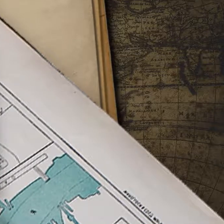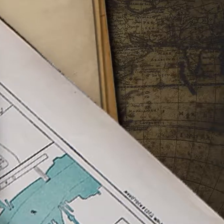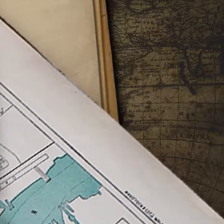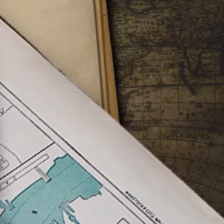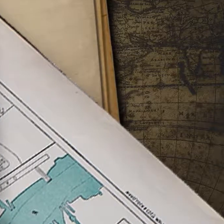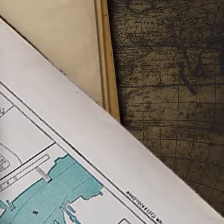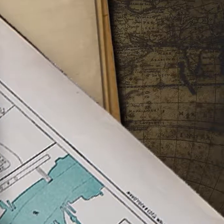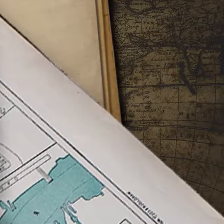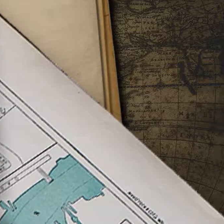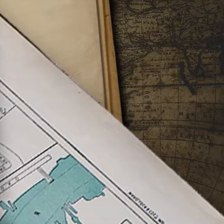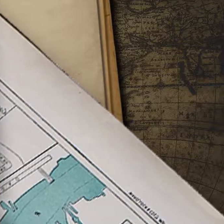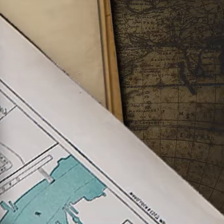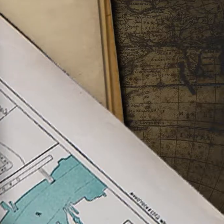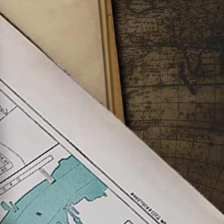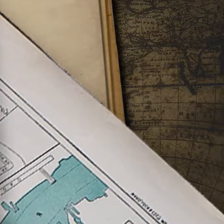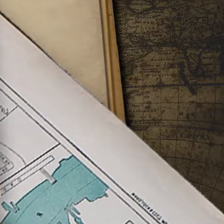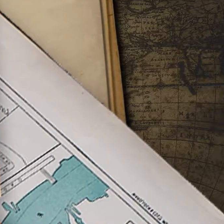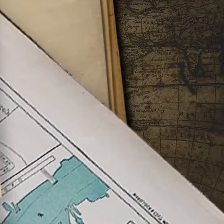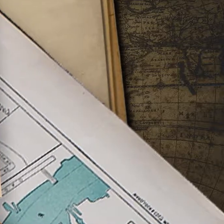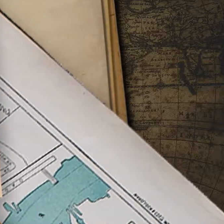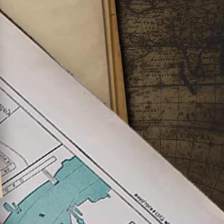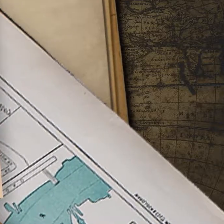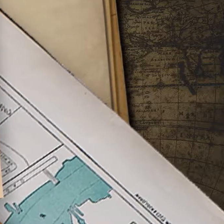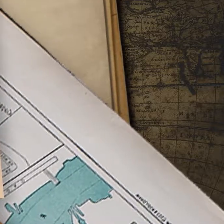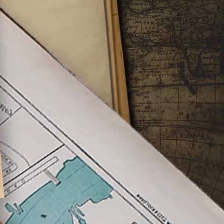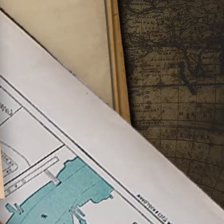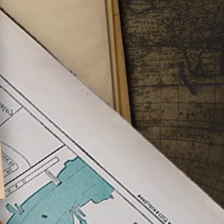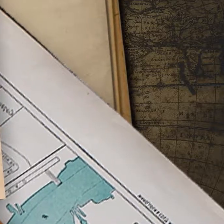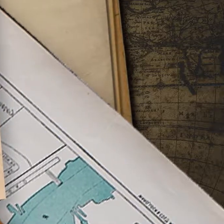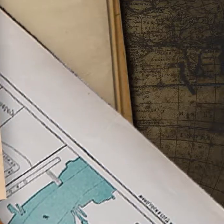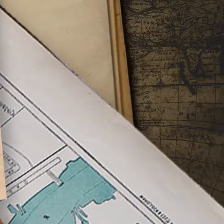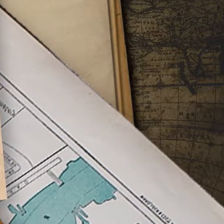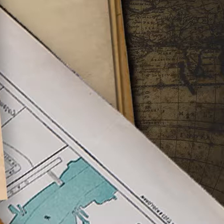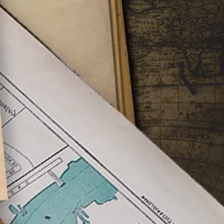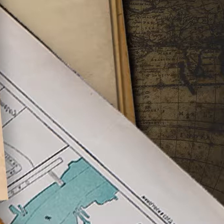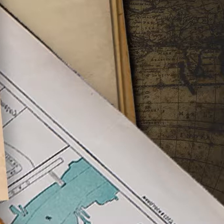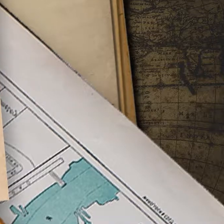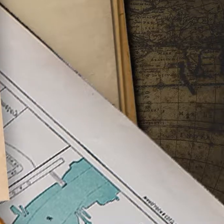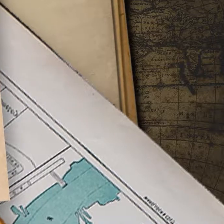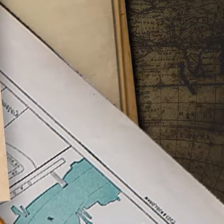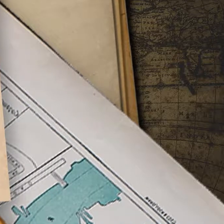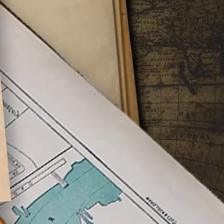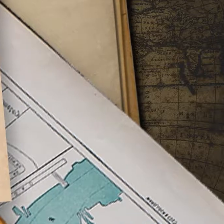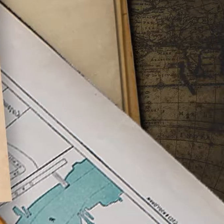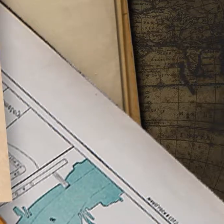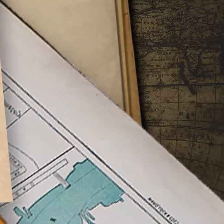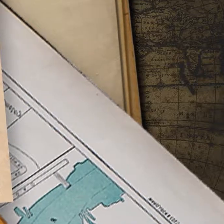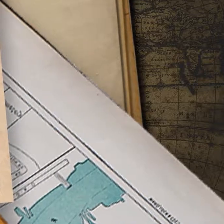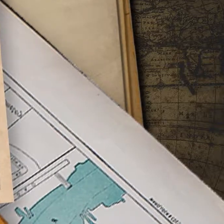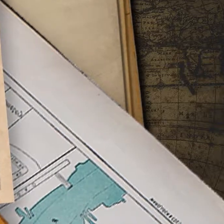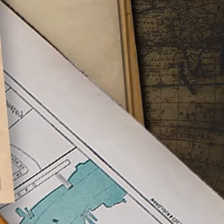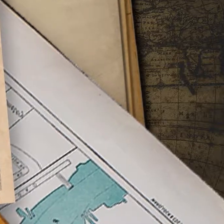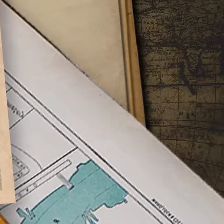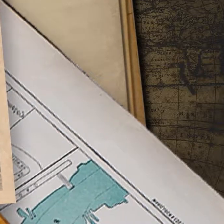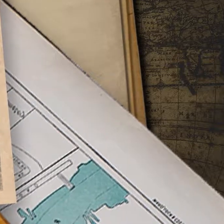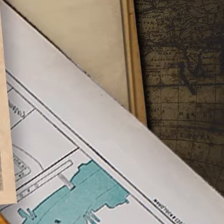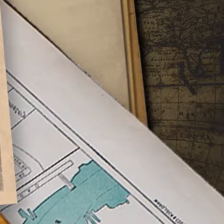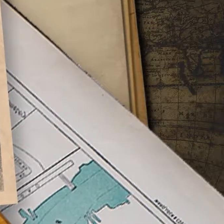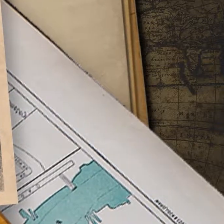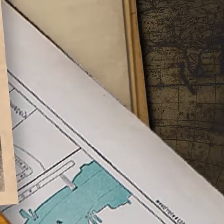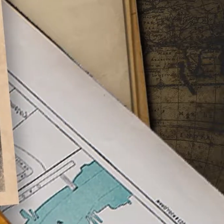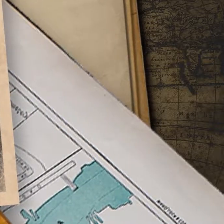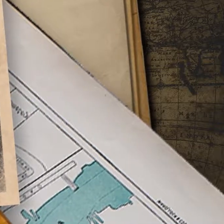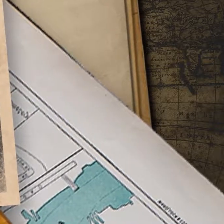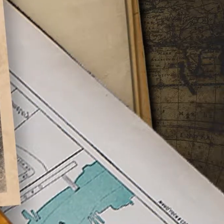Aouda está o detetive Fix. Atrás do capitão estão 2 homens, um agachado e outro sentado no cais.